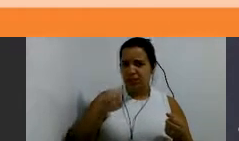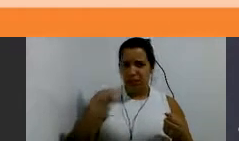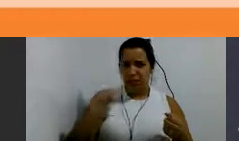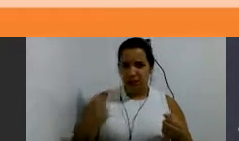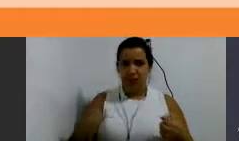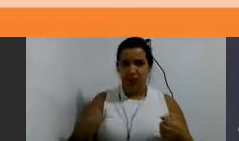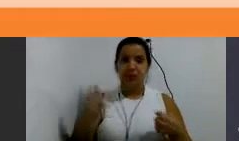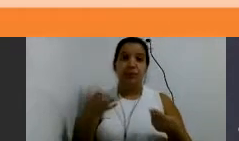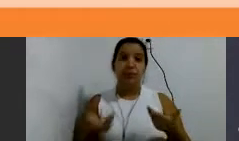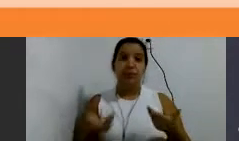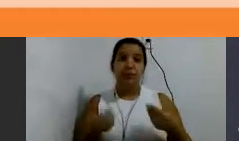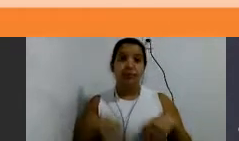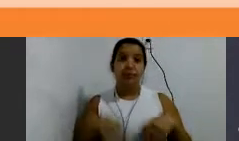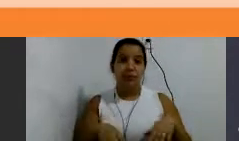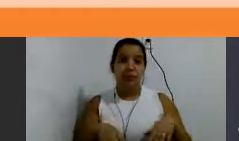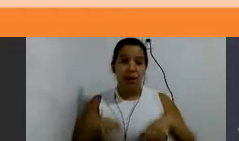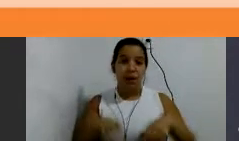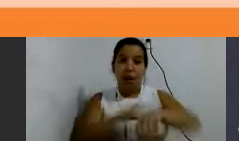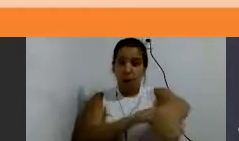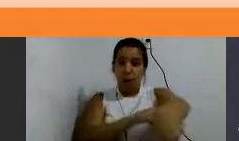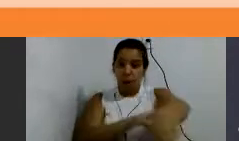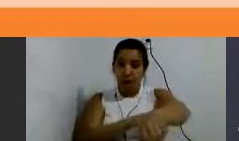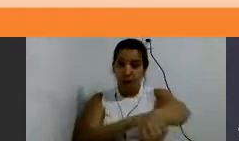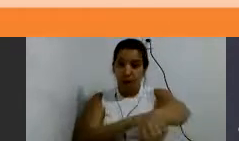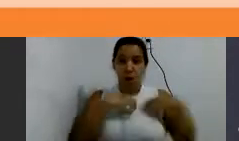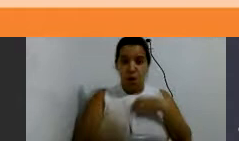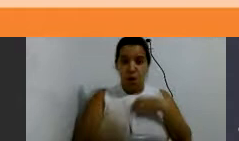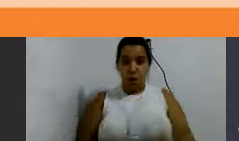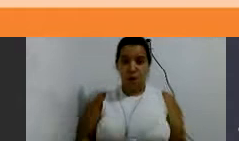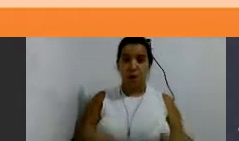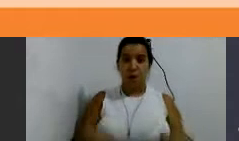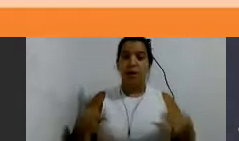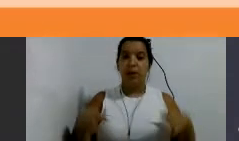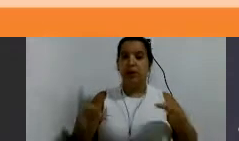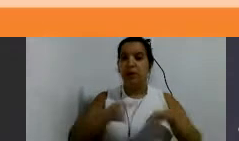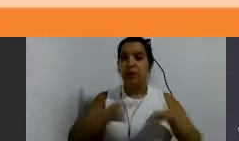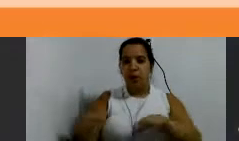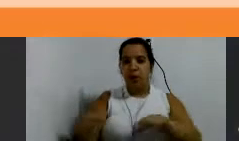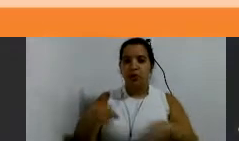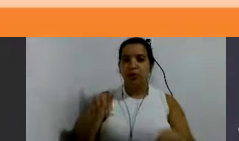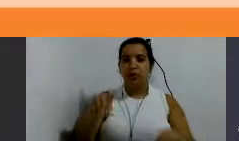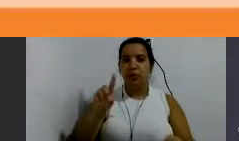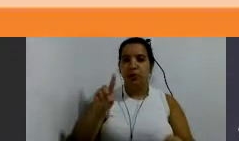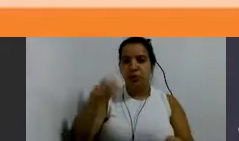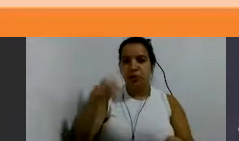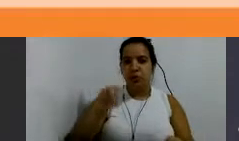e guianensis. A forma visceral, Leishmania donovani,